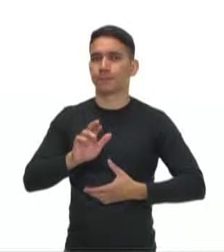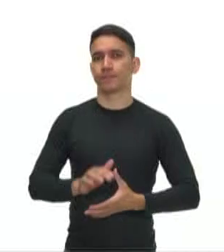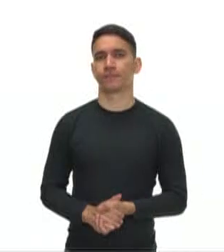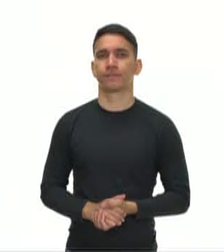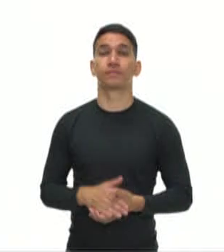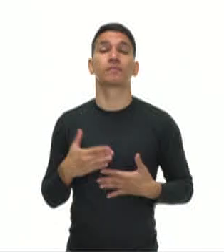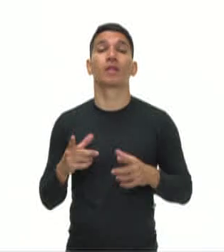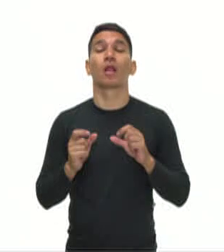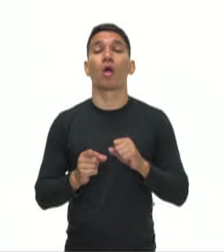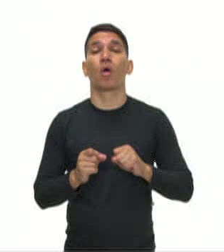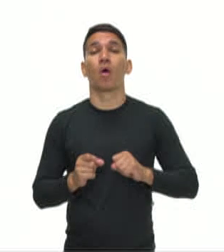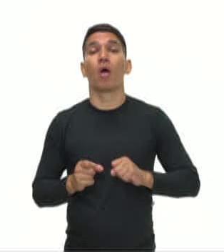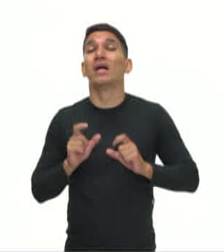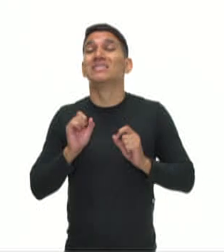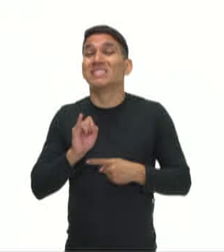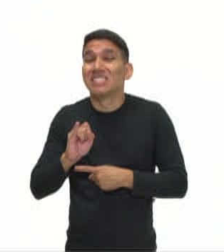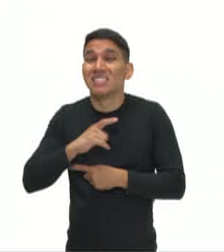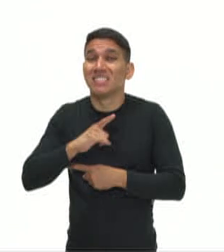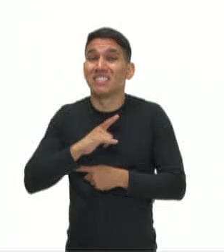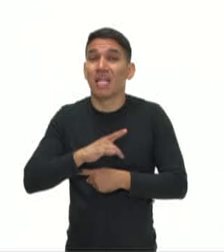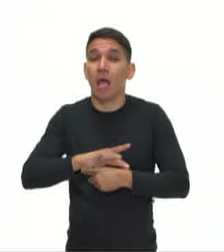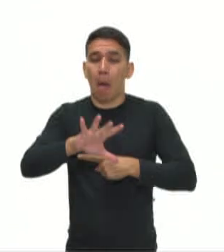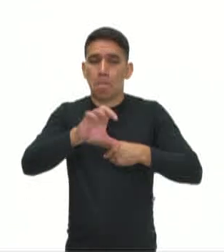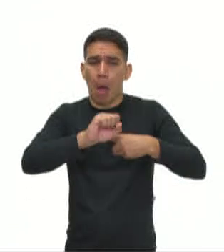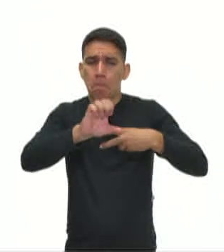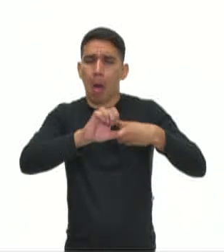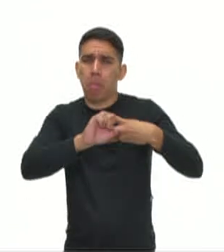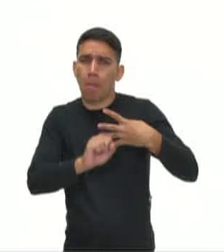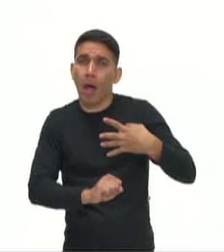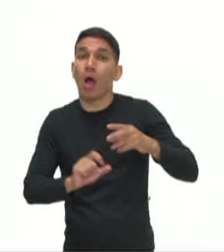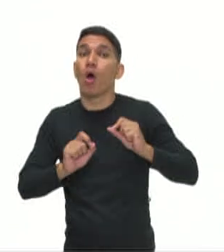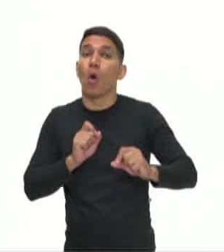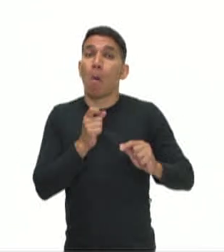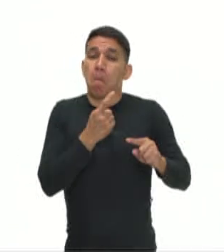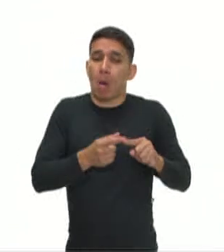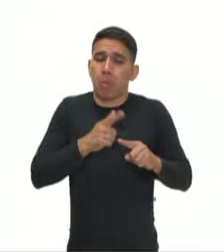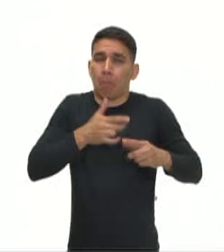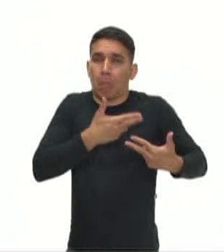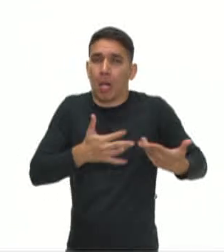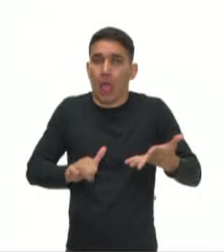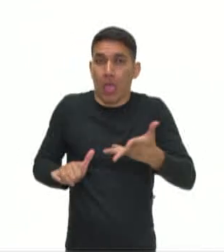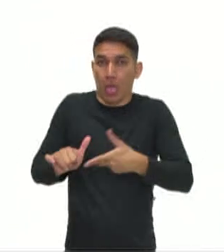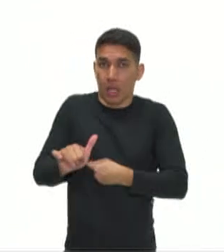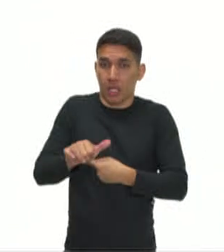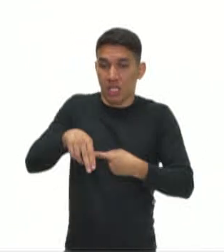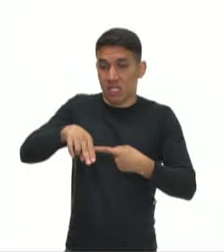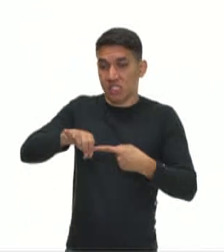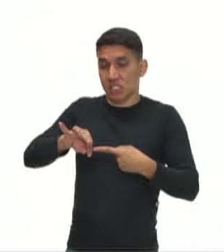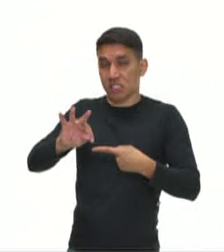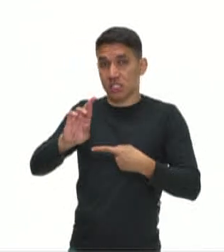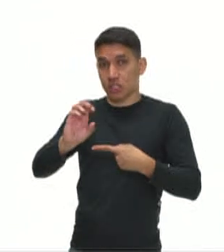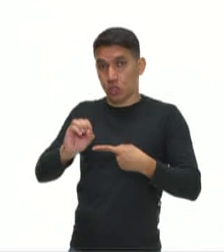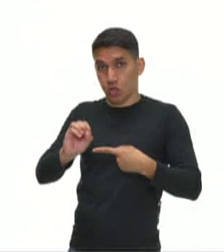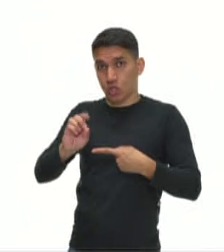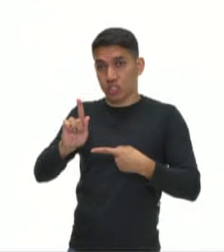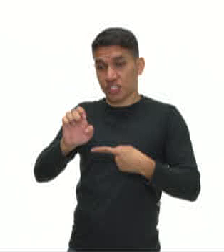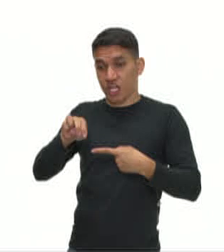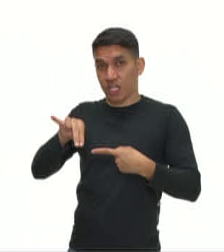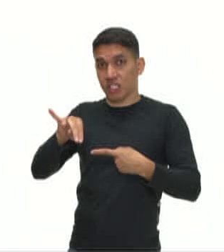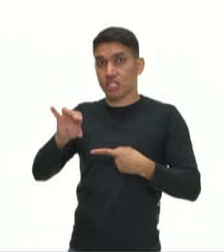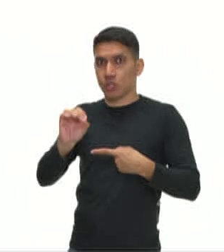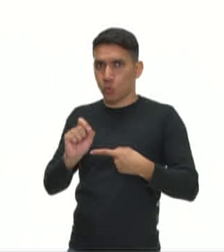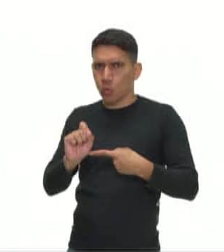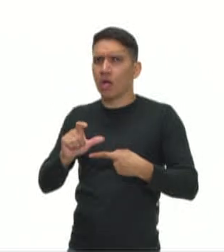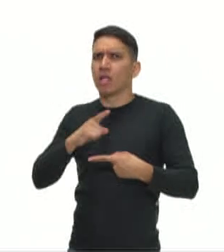O acúmulo, então, de produtos nitrogenados, produtos tóxicos, vai começar a ficar cada vez